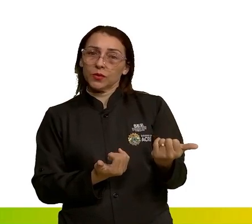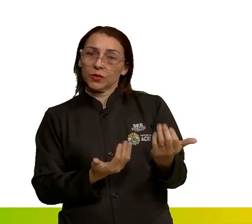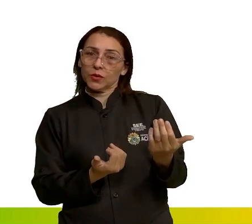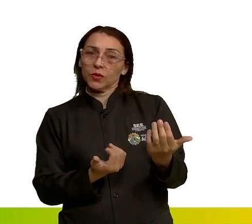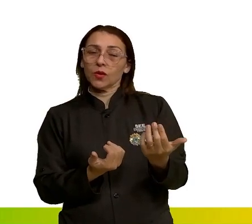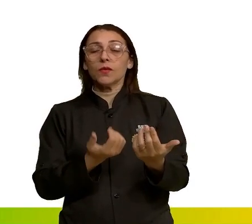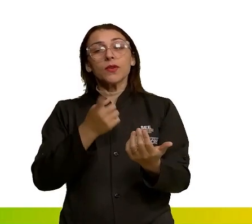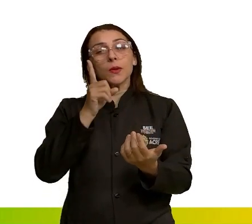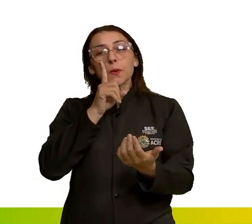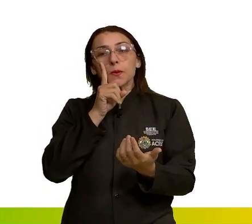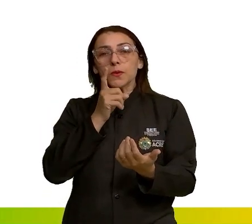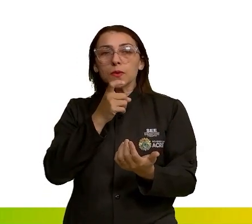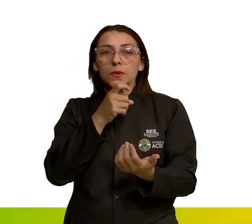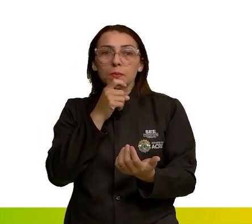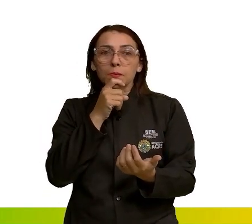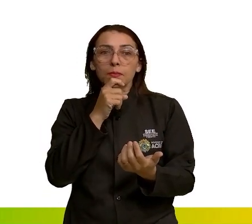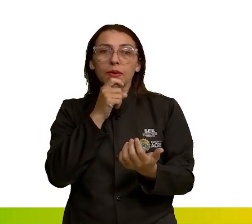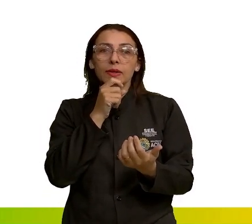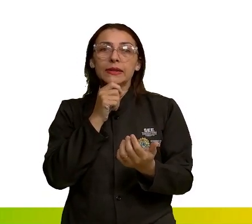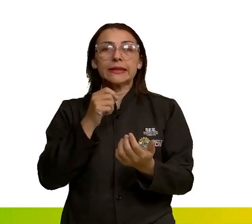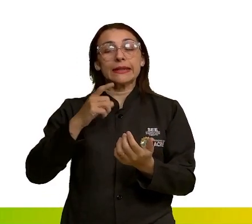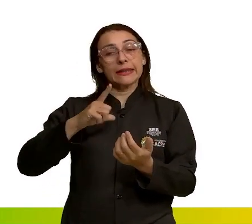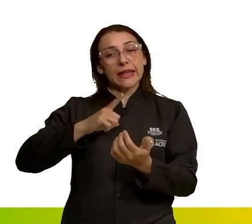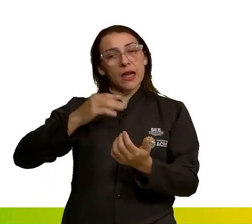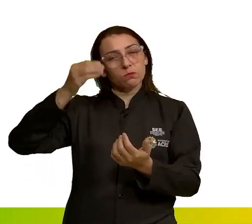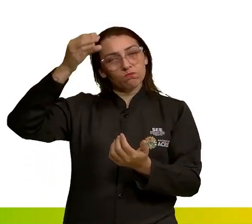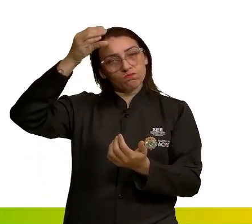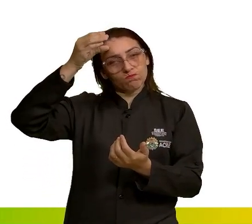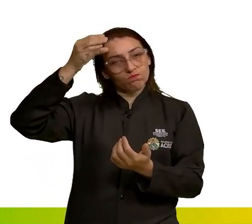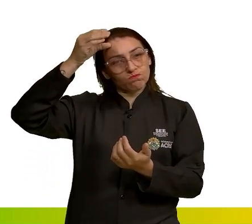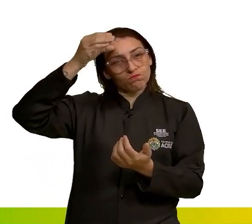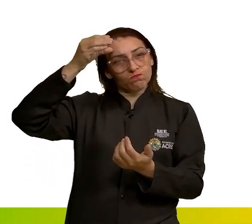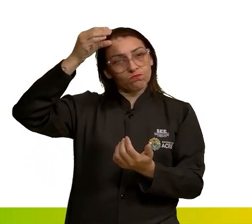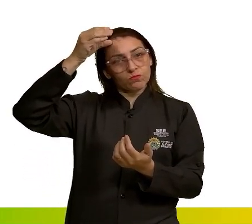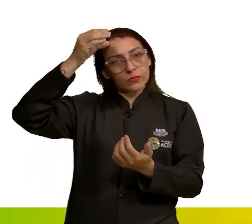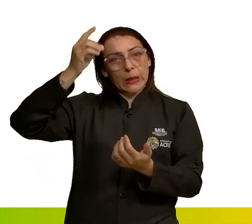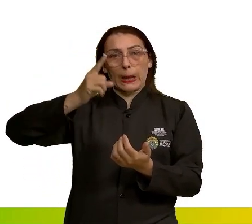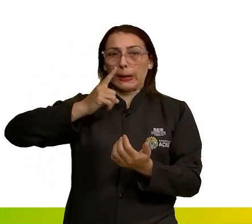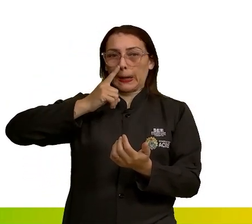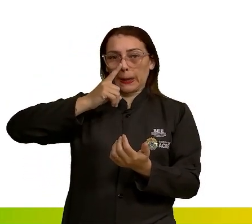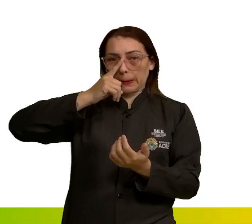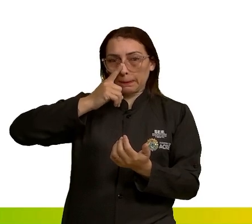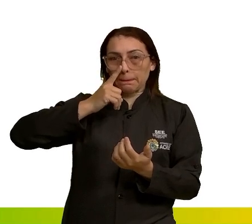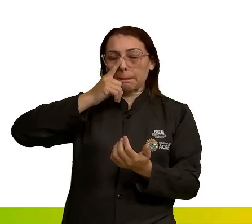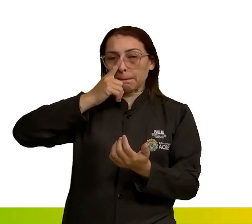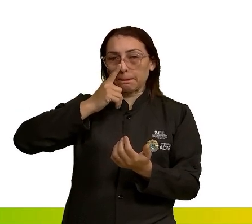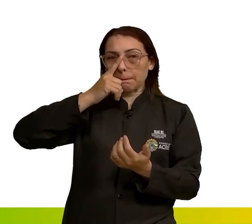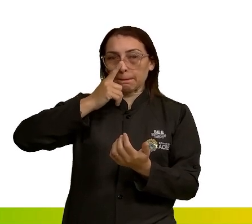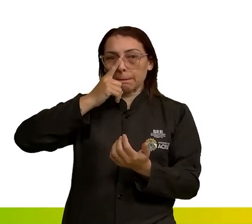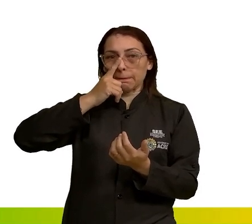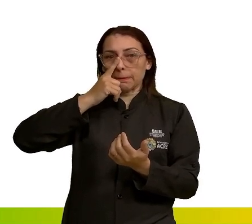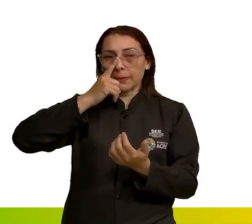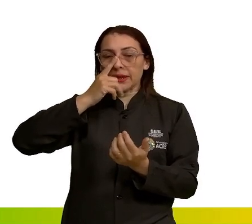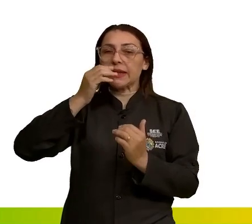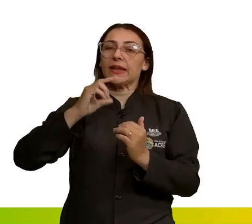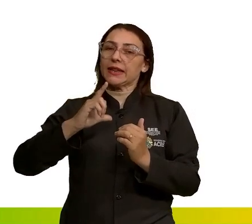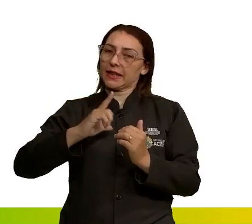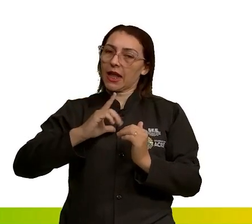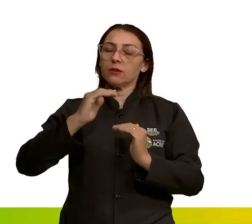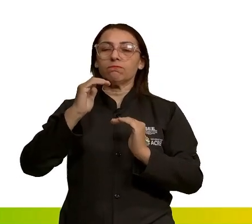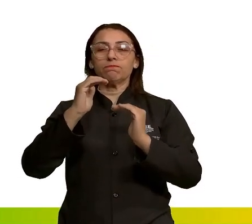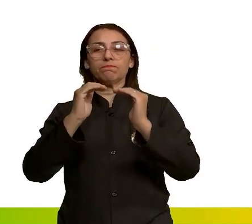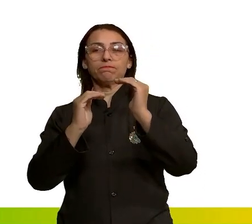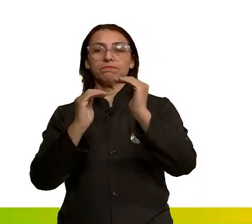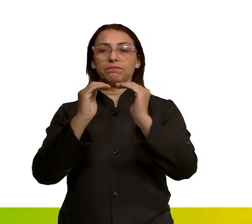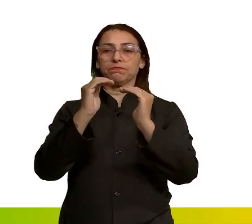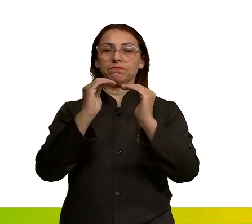É importante que os jovens e seus pais estejam conscientes desses riscos e